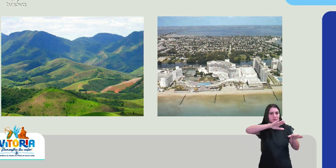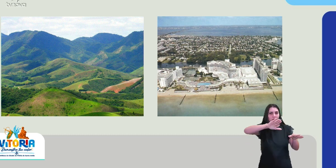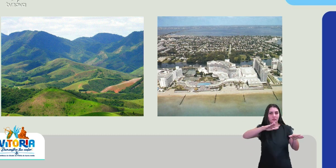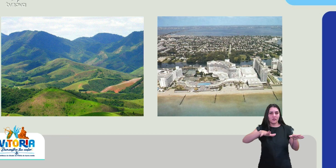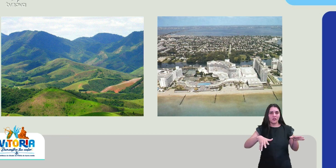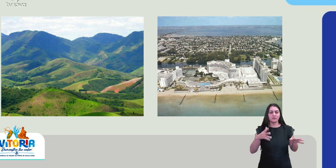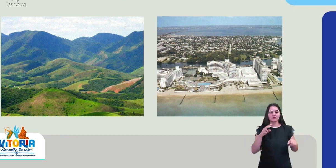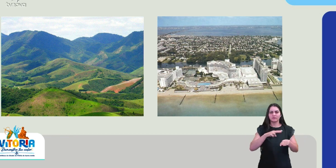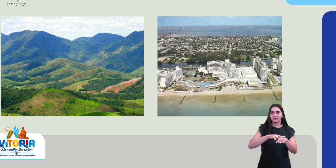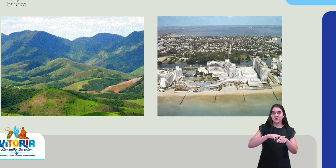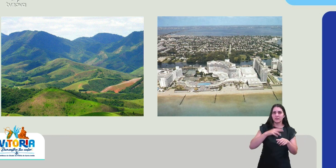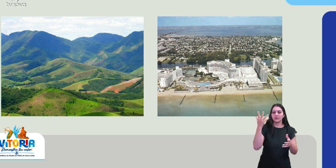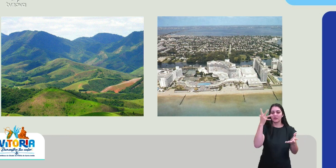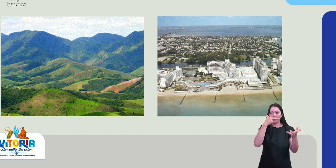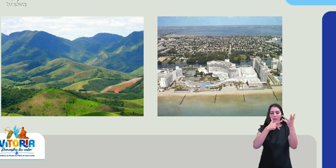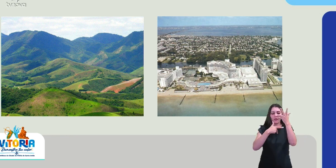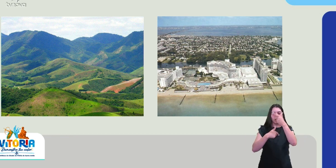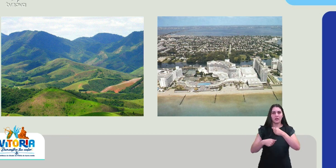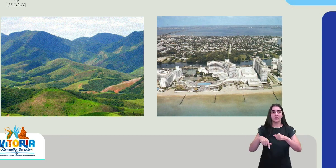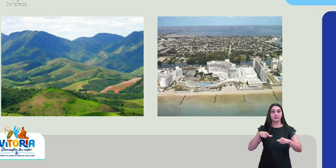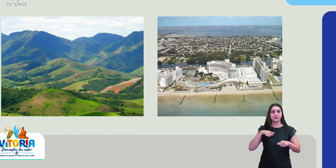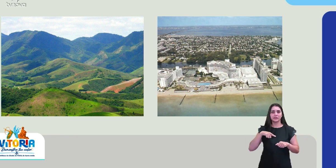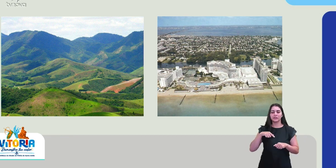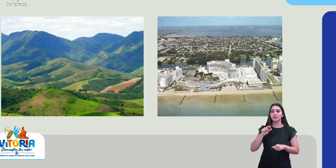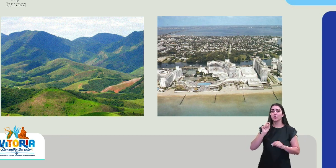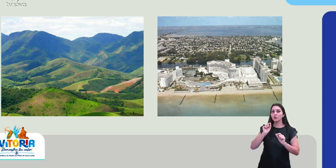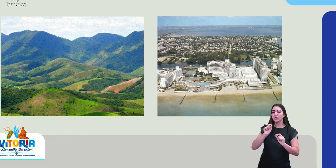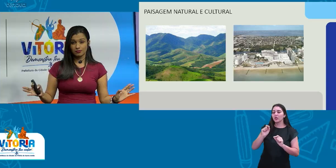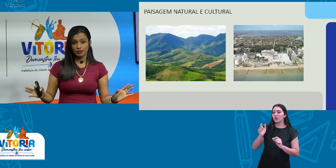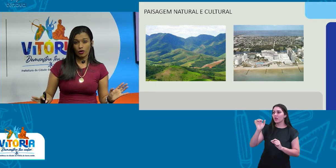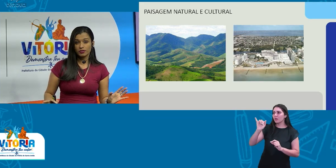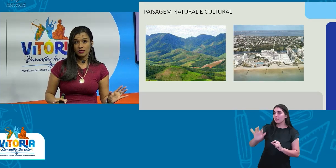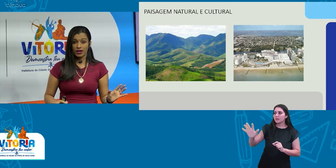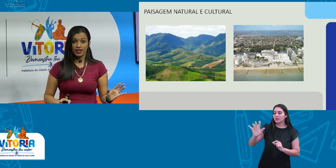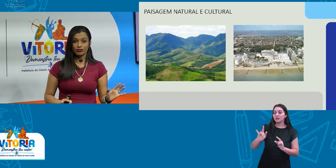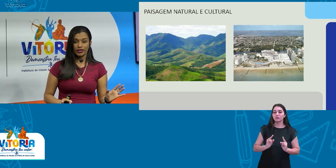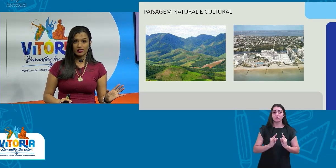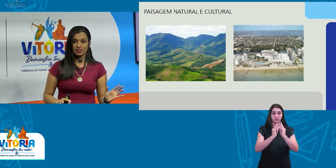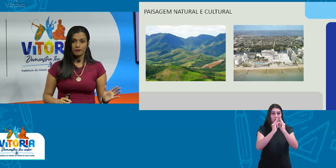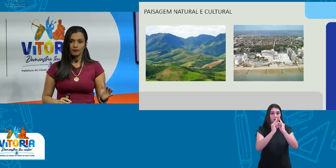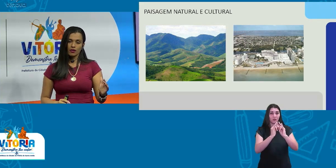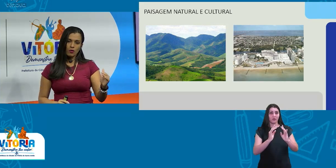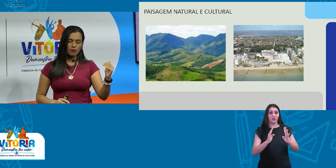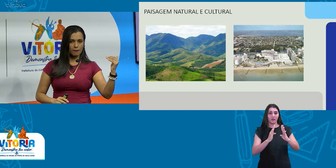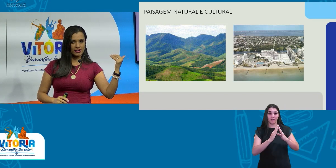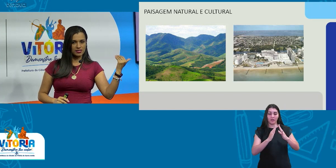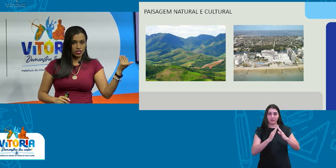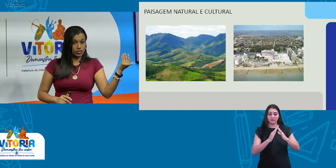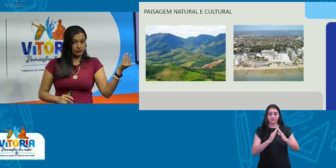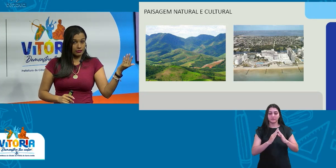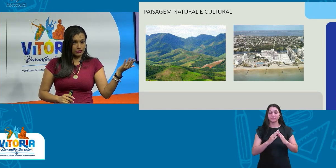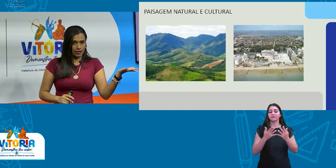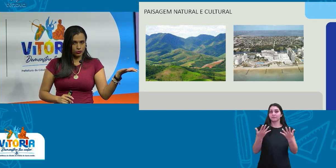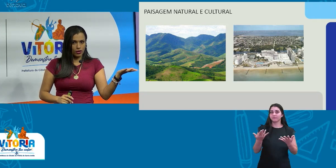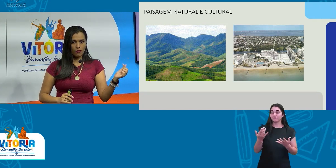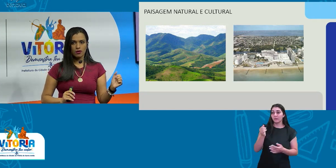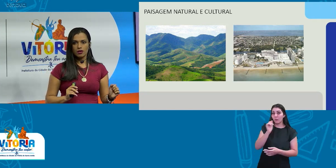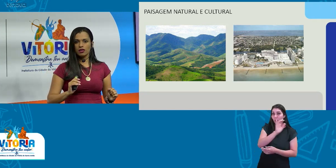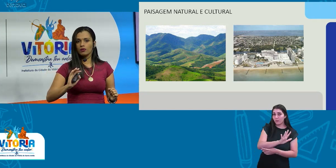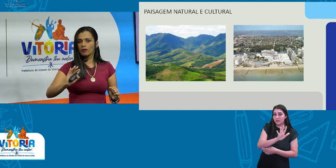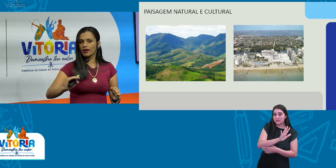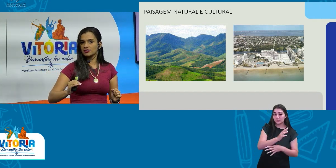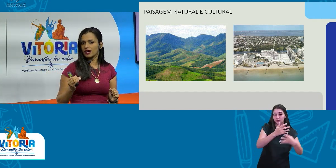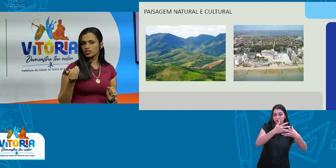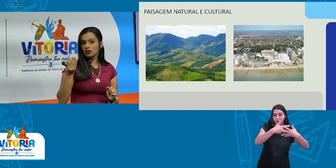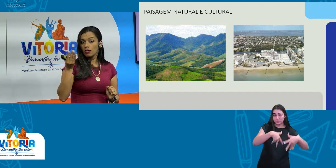e a outra paisagem com prédios, casas, trânsito e tudo mais. Observar aí a diferença? Uma paisagem natural